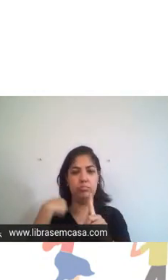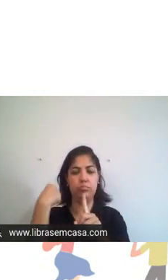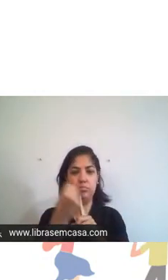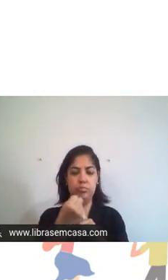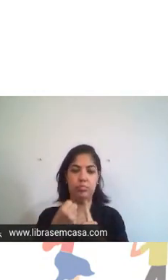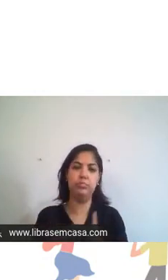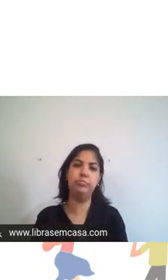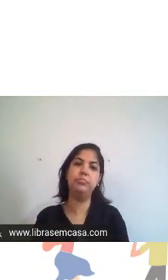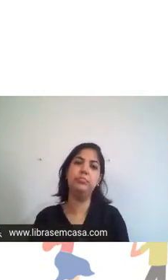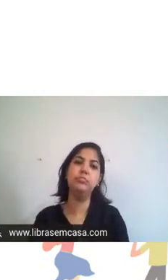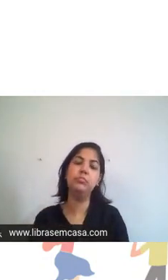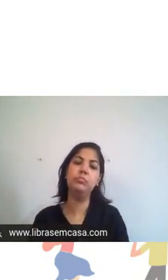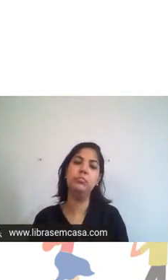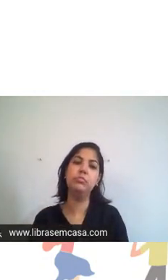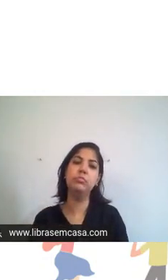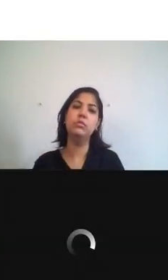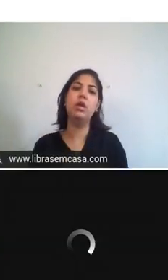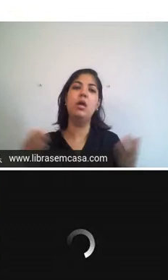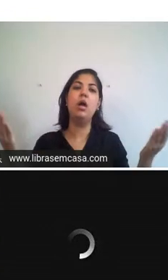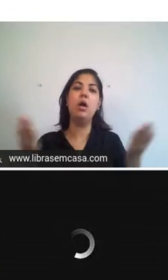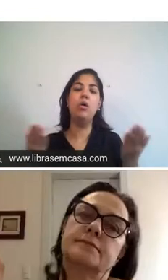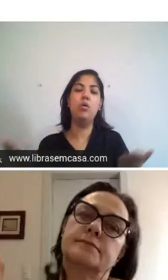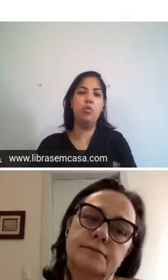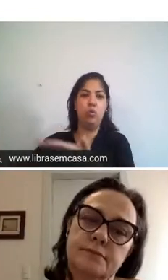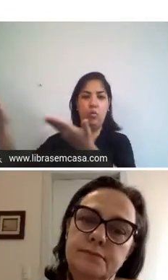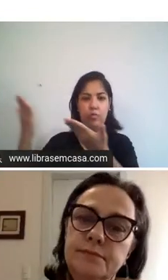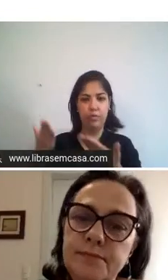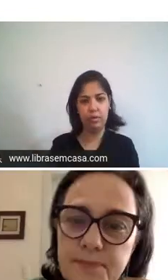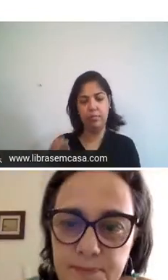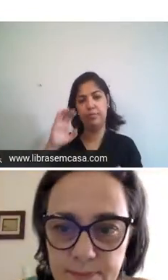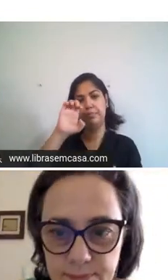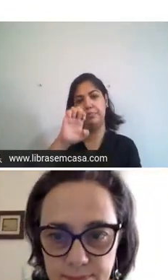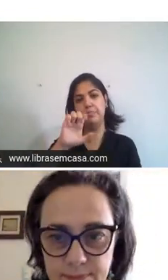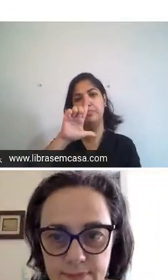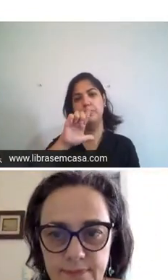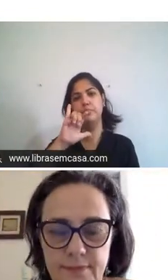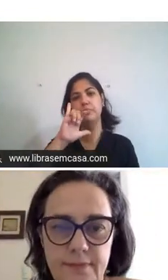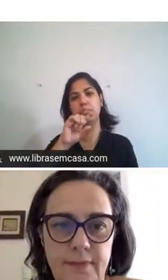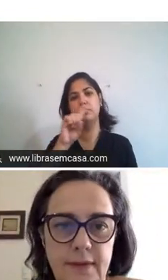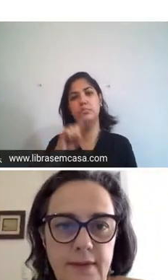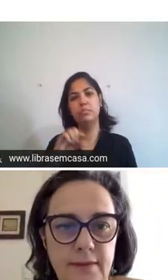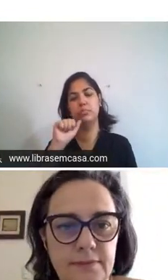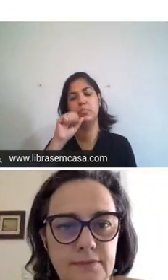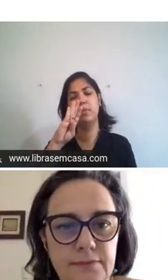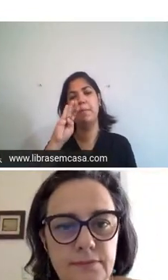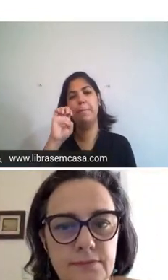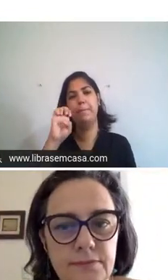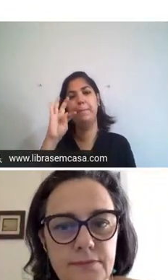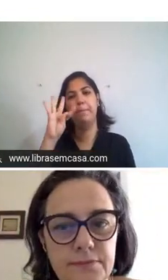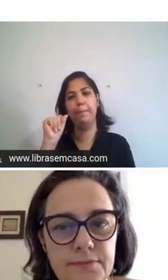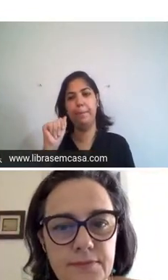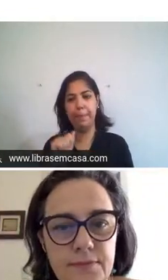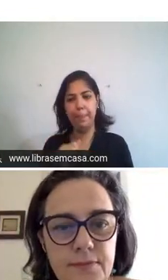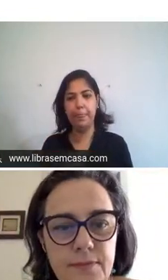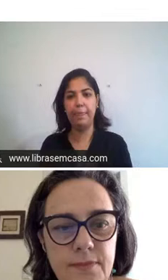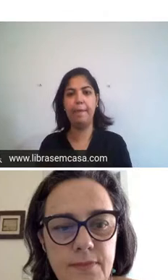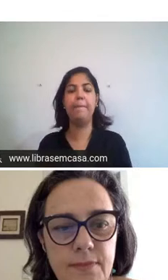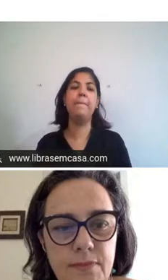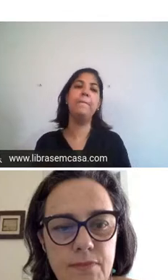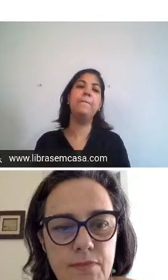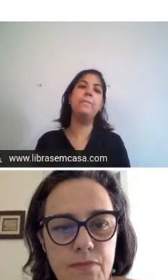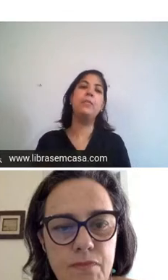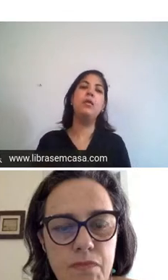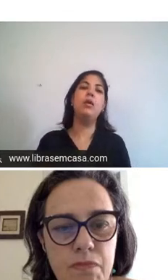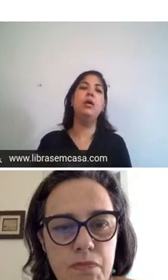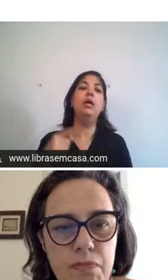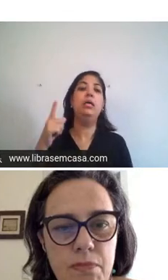Eu queria agora convidar a Elisabetta para falar, para que ela falasse um pouco sobre esse duplo fardo, entre aspas, que o Brasil carrega, de, por um